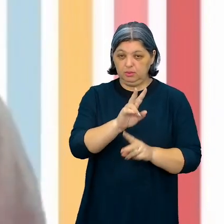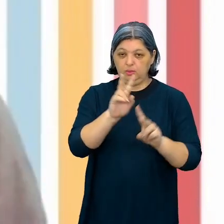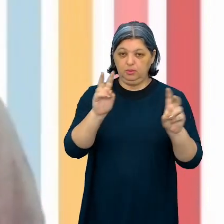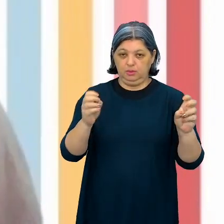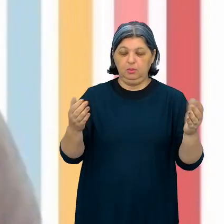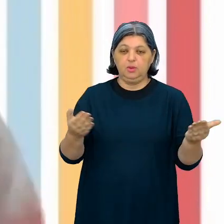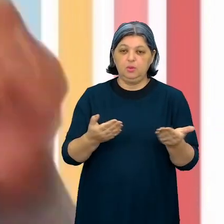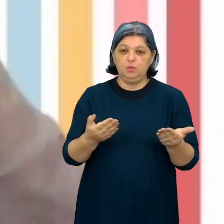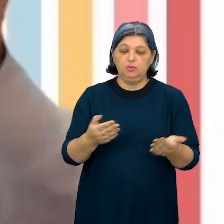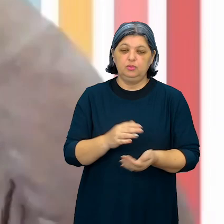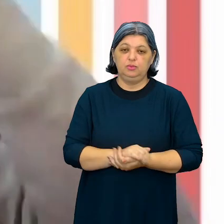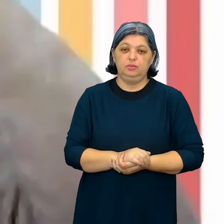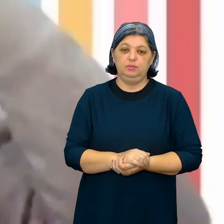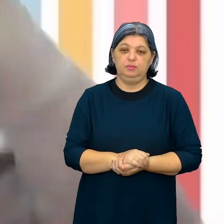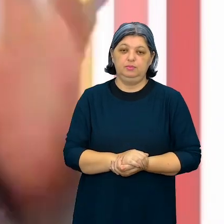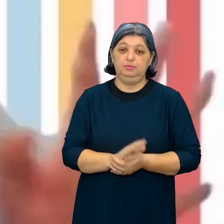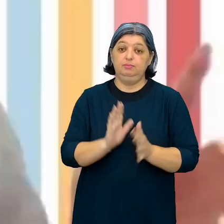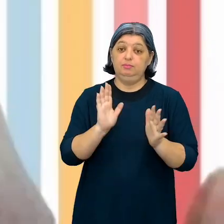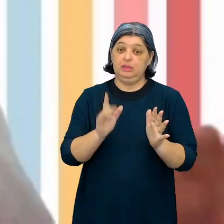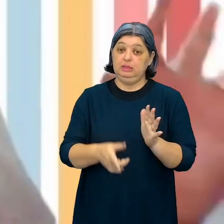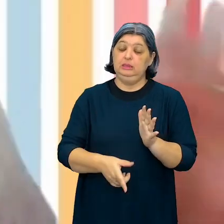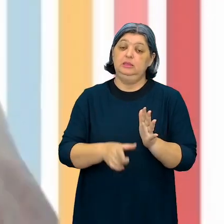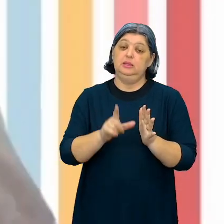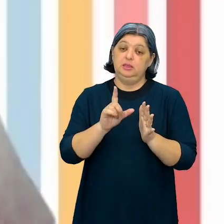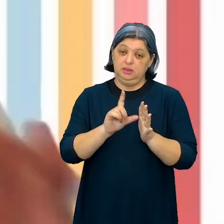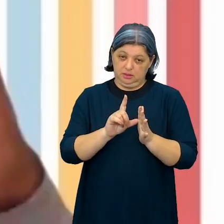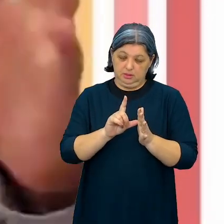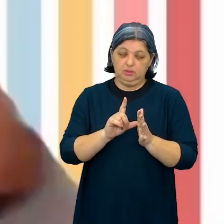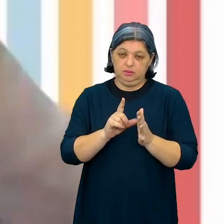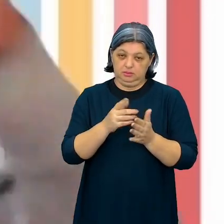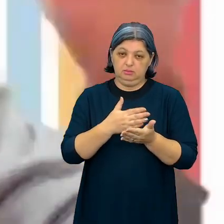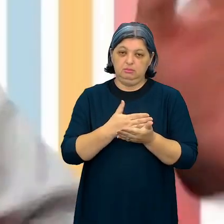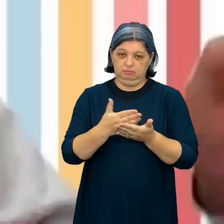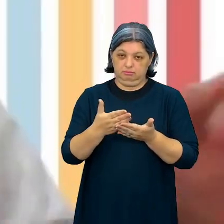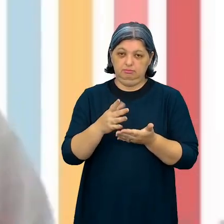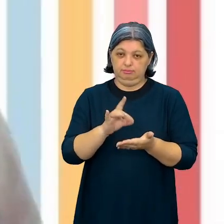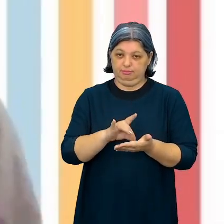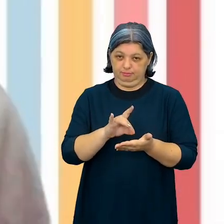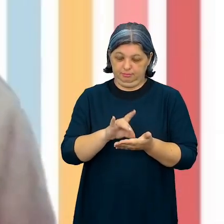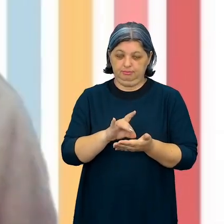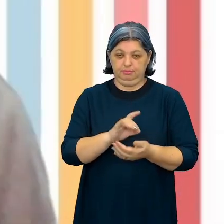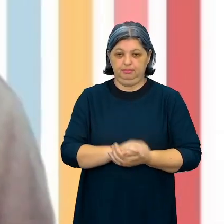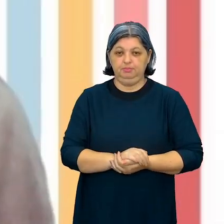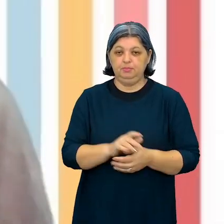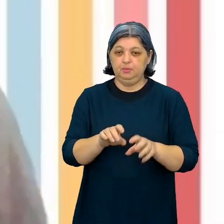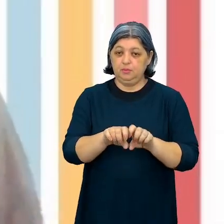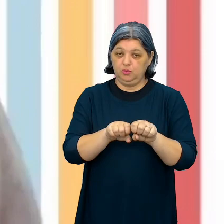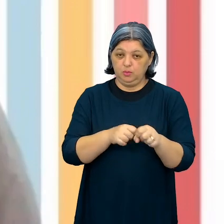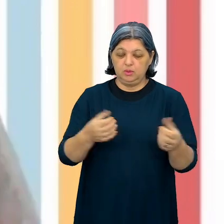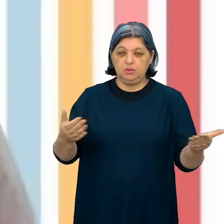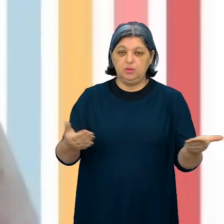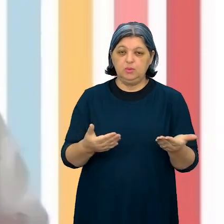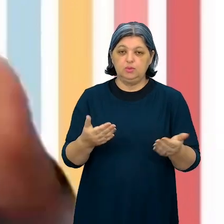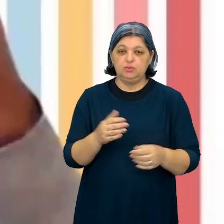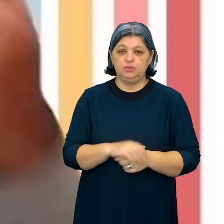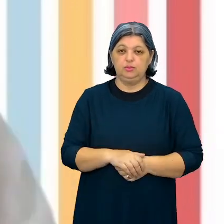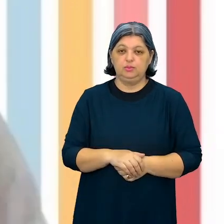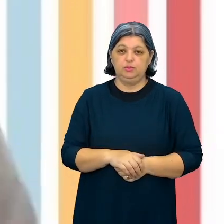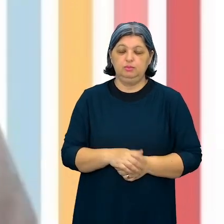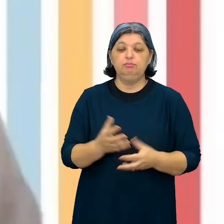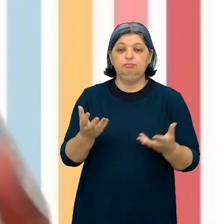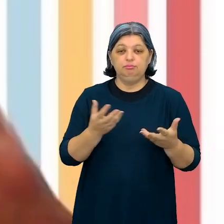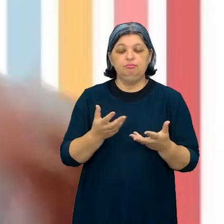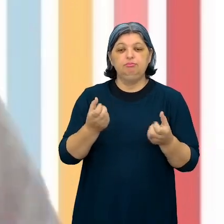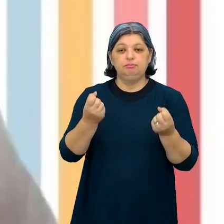ao assunto hoje com vocês porém antes de darmos de fato primeiro passo aí rumo a nossa formação de hoje eu já